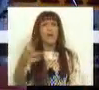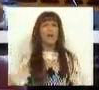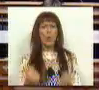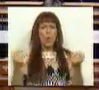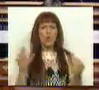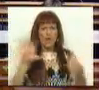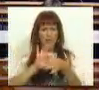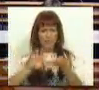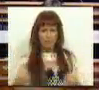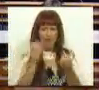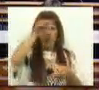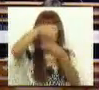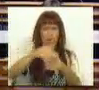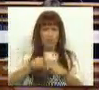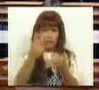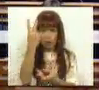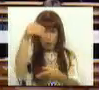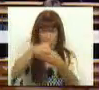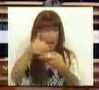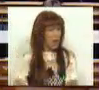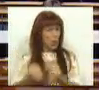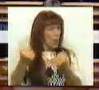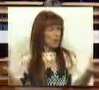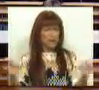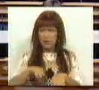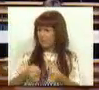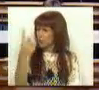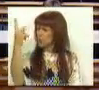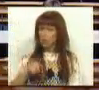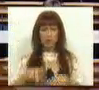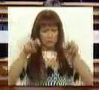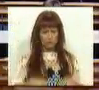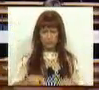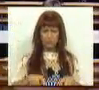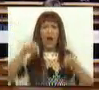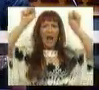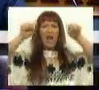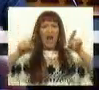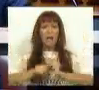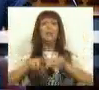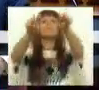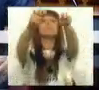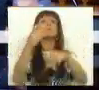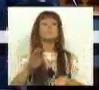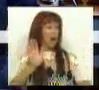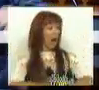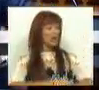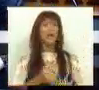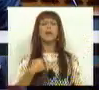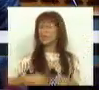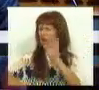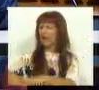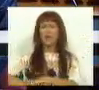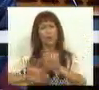numa coligação que tem dois partidos, que são os dois partidos que estão sentados aqui, no caso à nossa esquerda, mas à direita